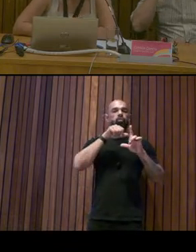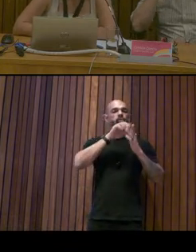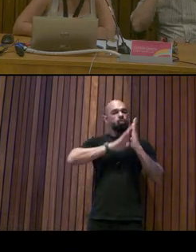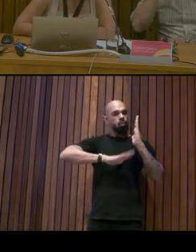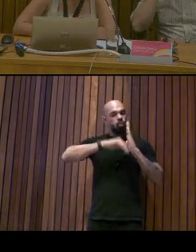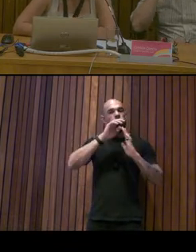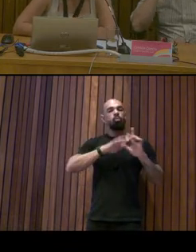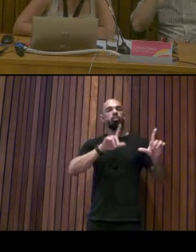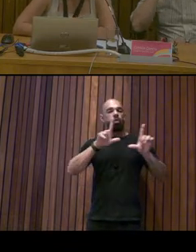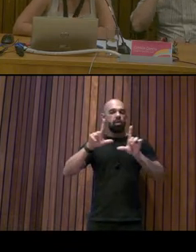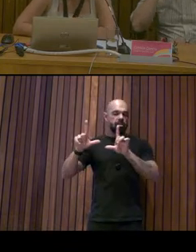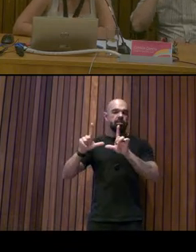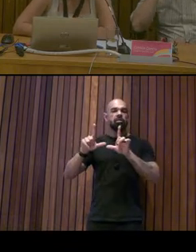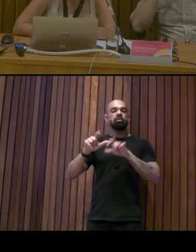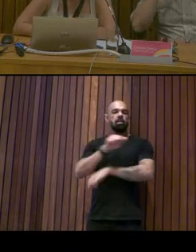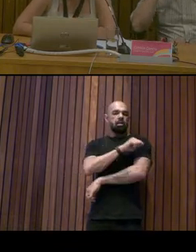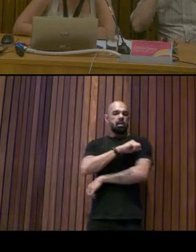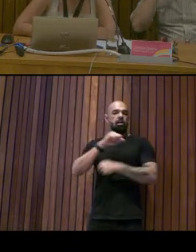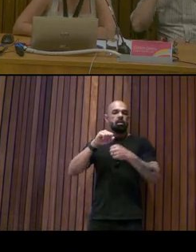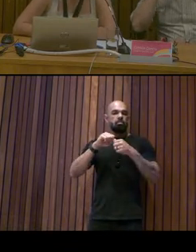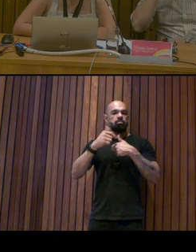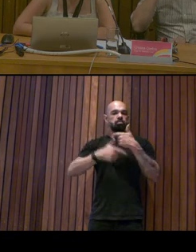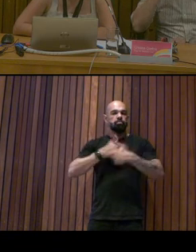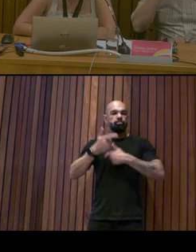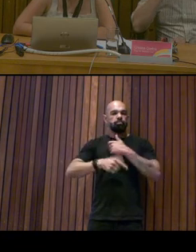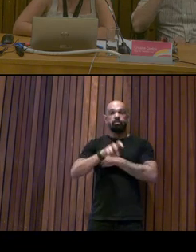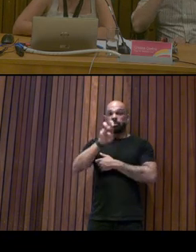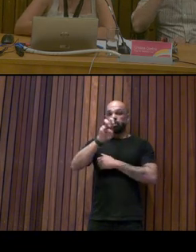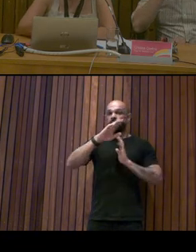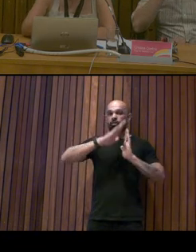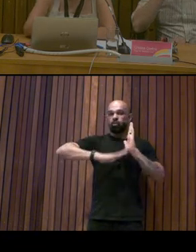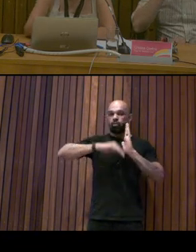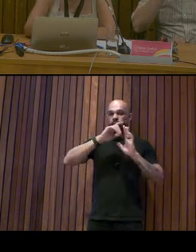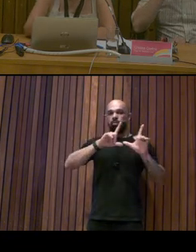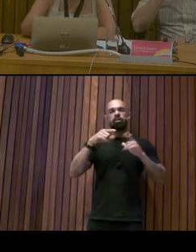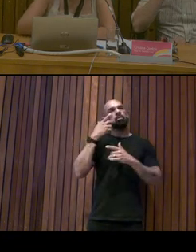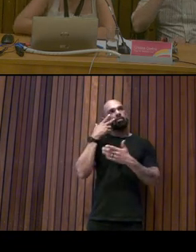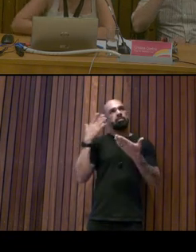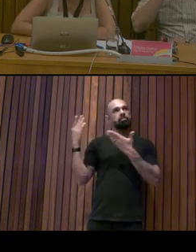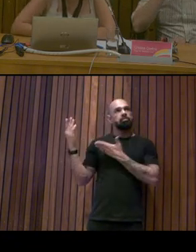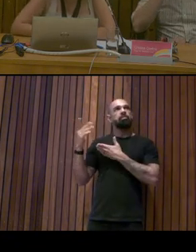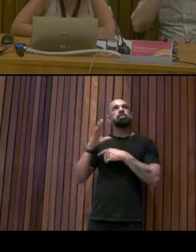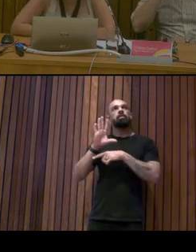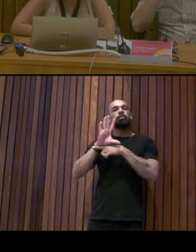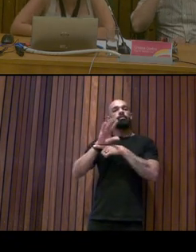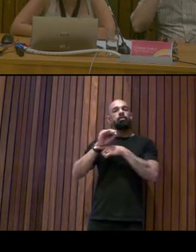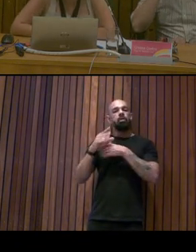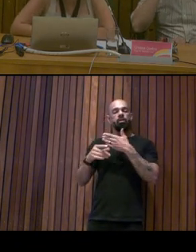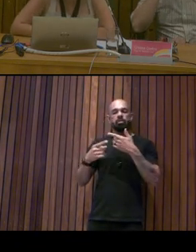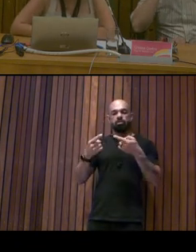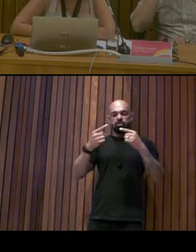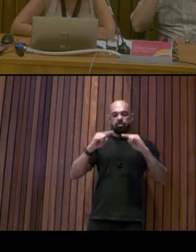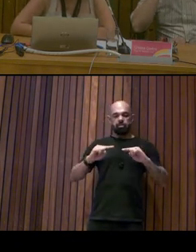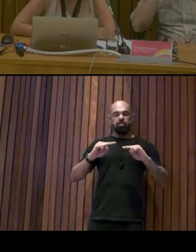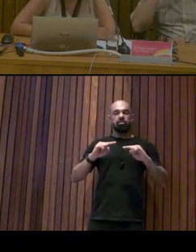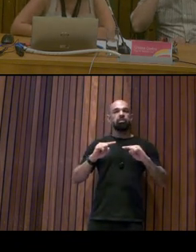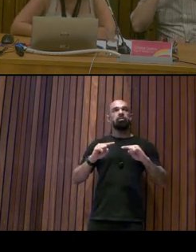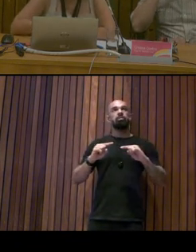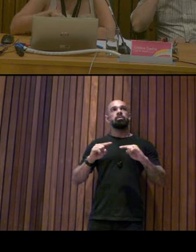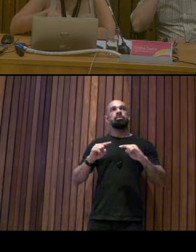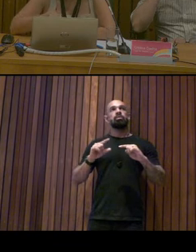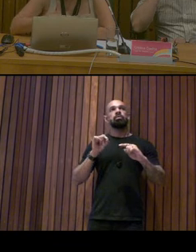os alunos executaram 5 murais. Dá para vocês verem nessa foto aí de baixo,